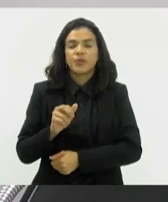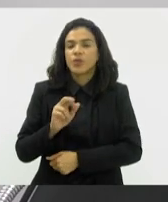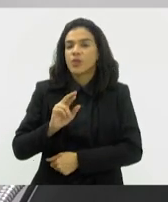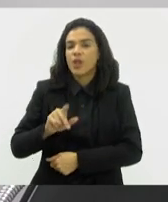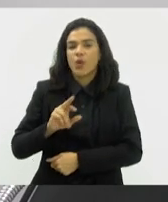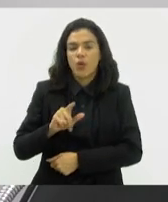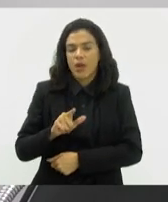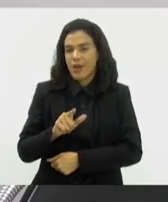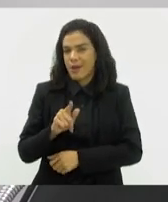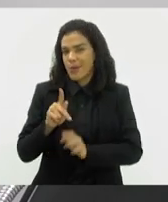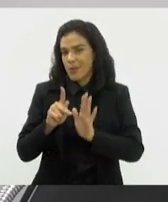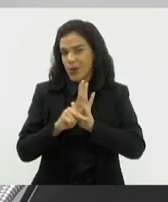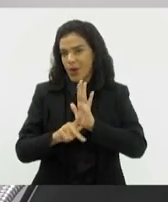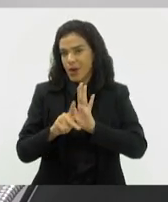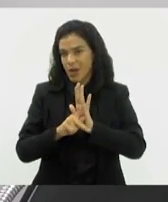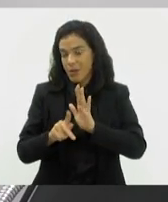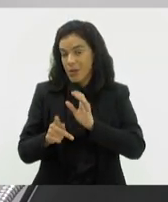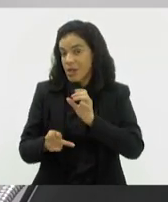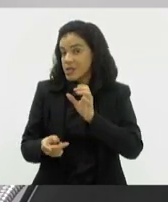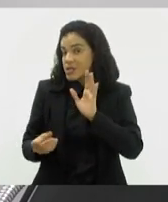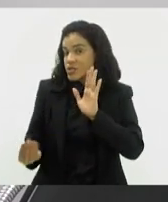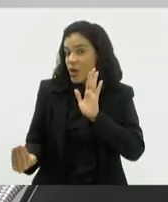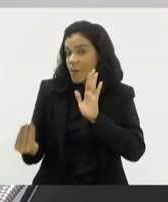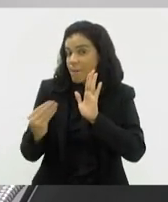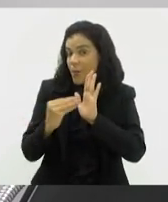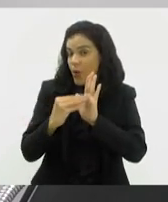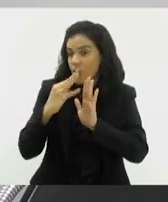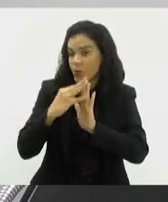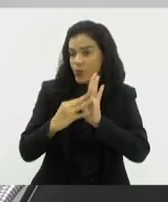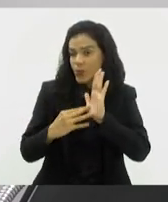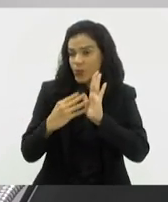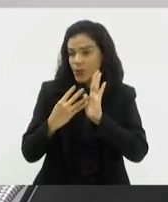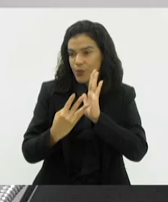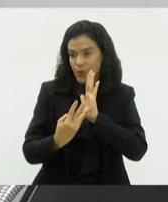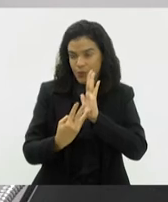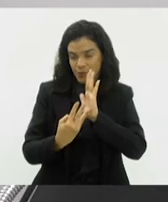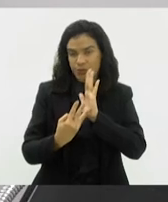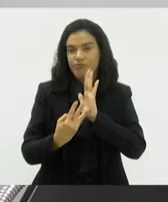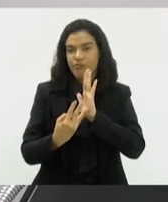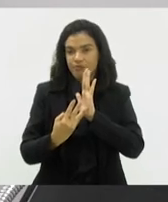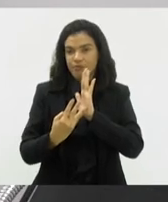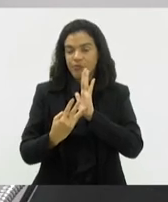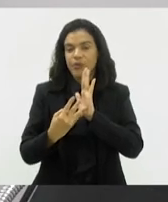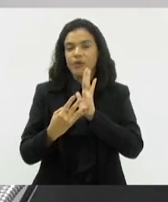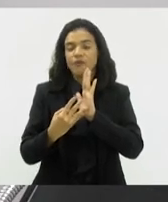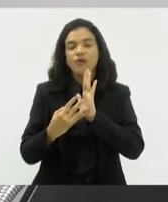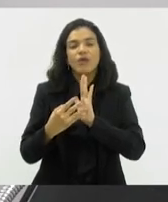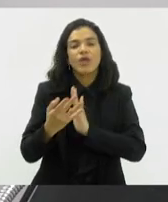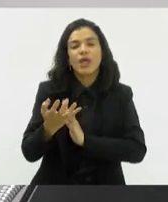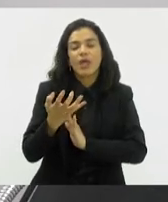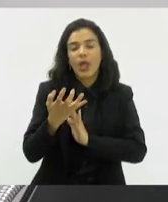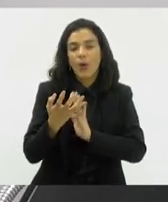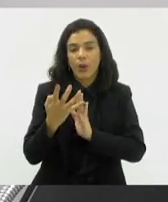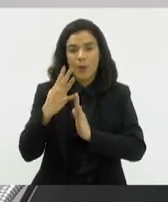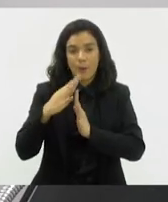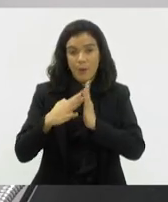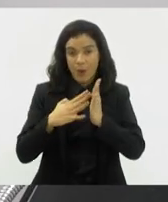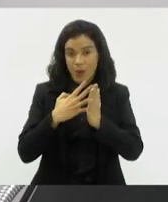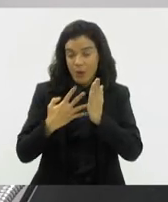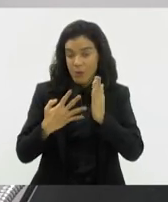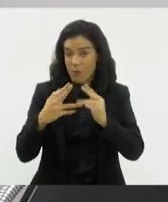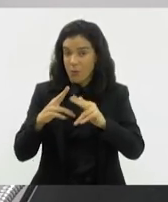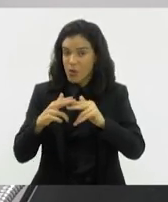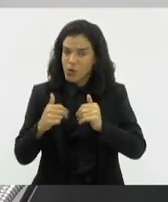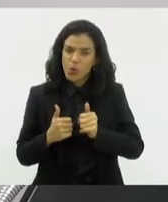programa. Isso é inclusão no calendário. Quando você quer fazer essas atribuições, você cria um programa. Por isso eu estou acompanhando